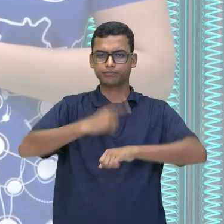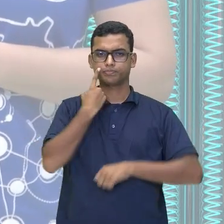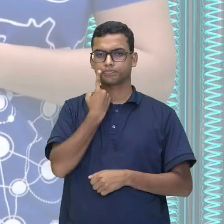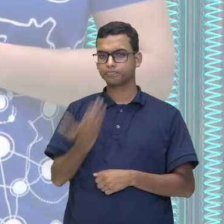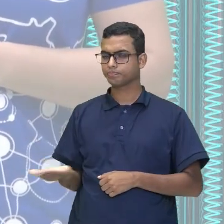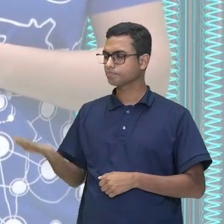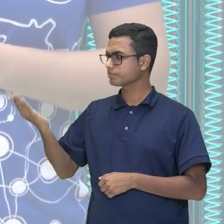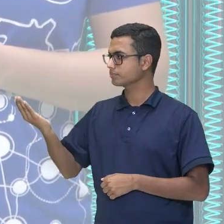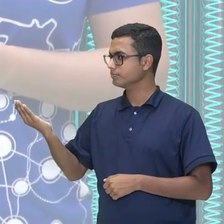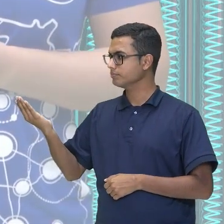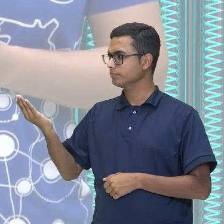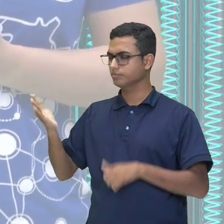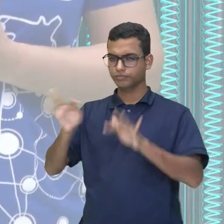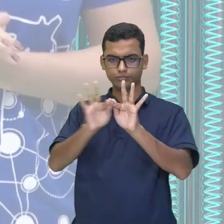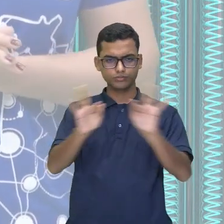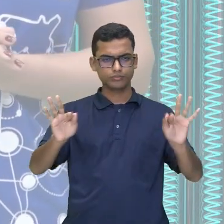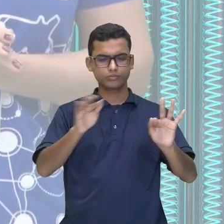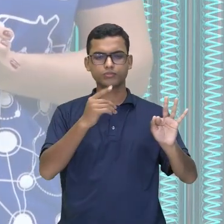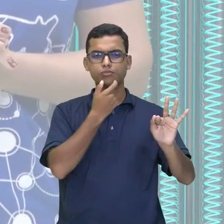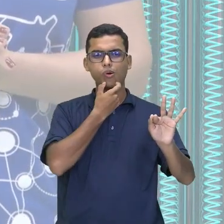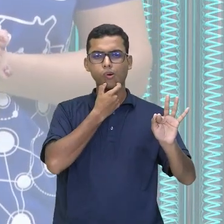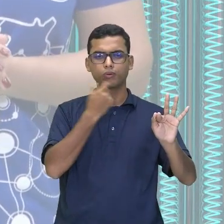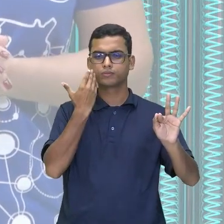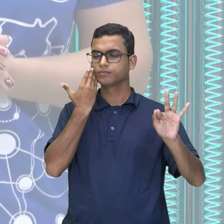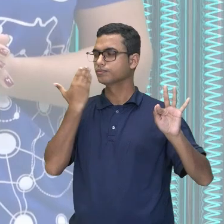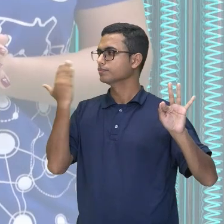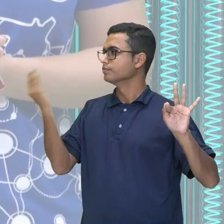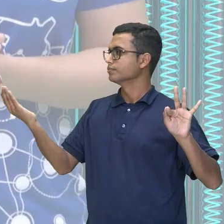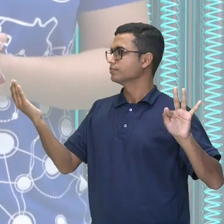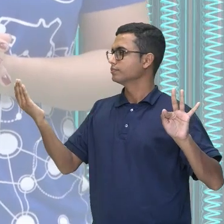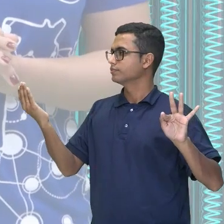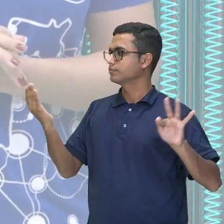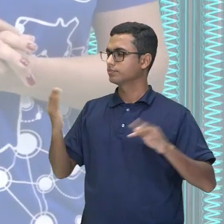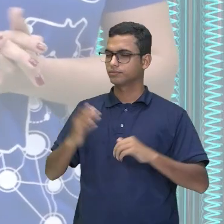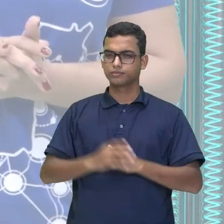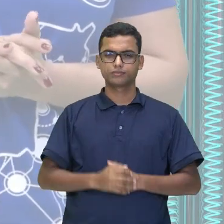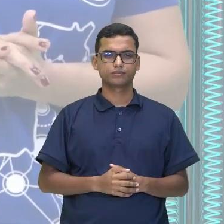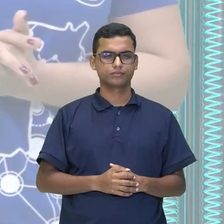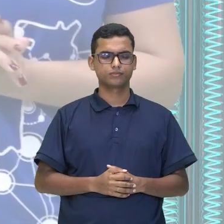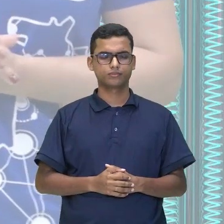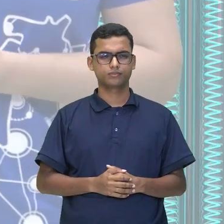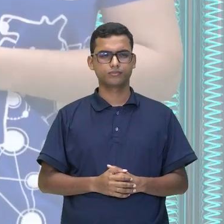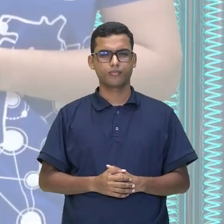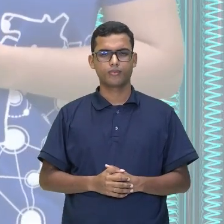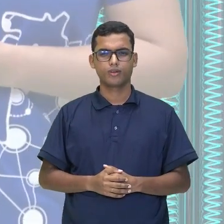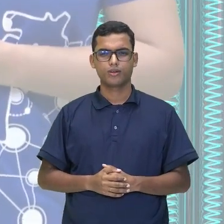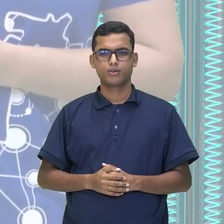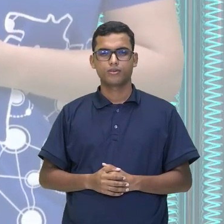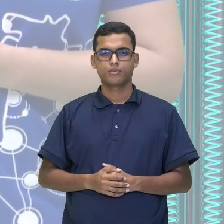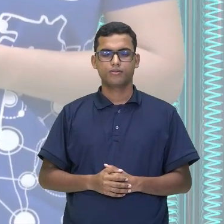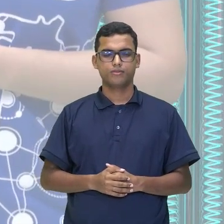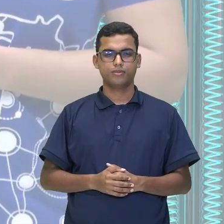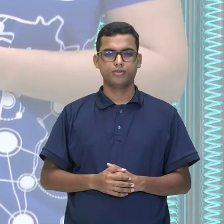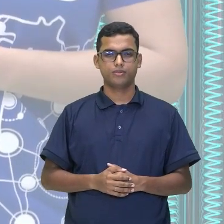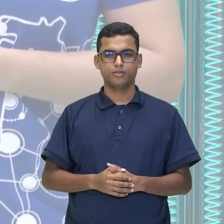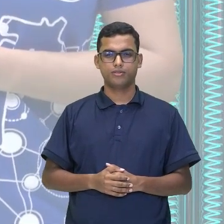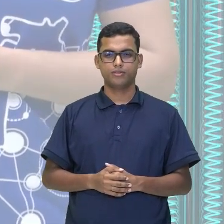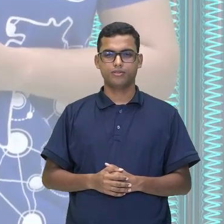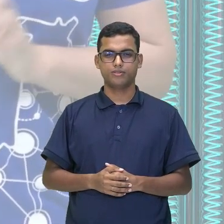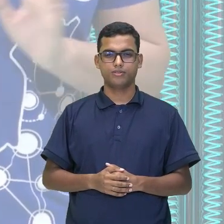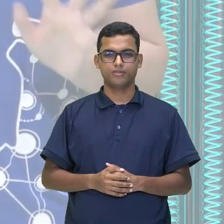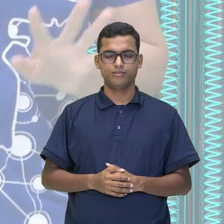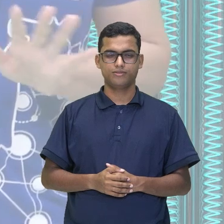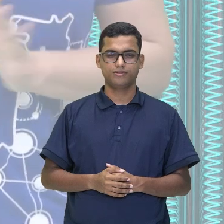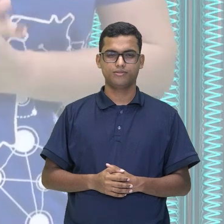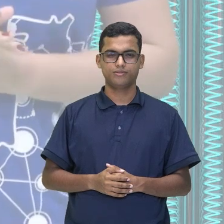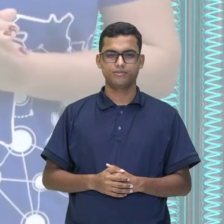you finish high school? When did you finish high school? Ok. Quem aí sabe o que significa high school,